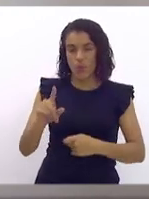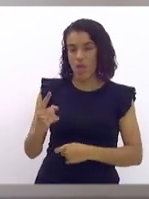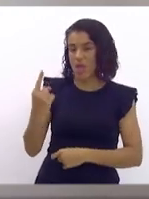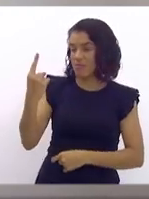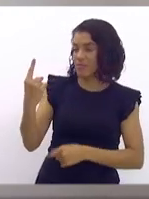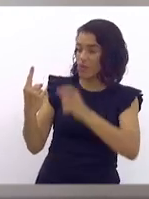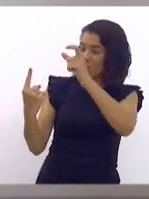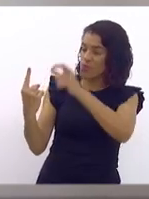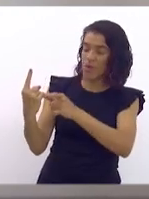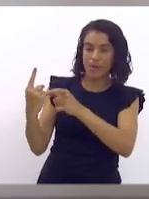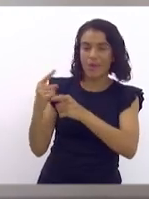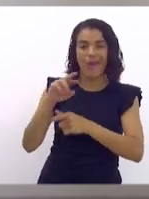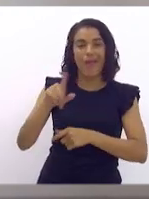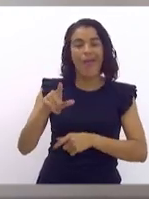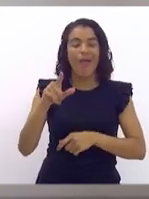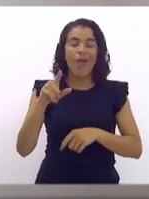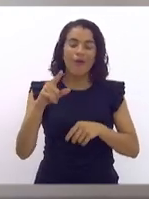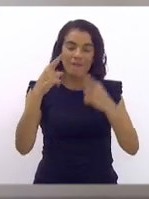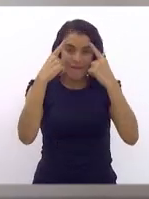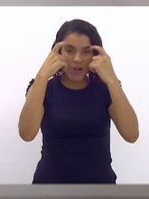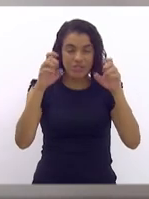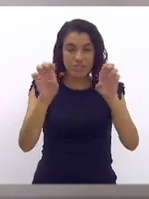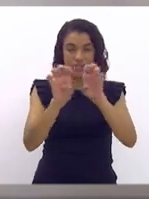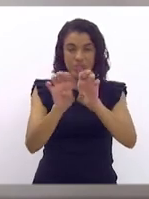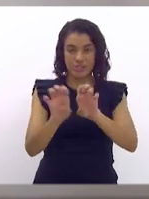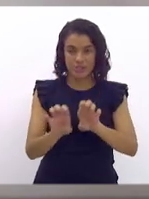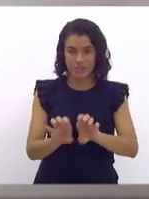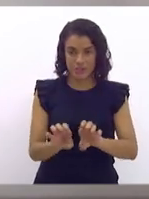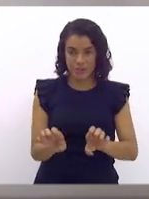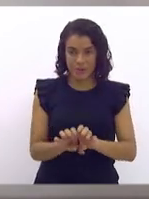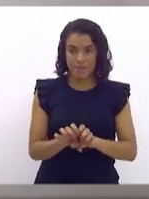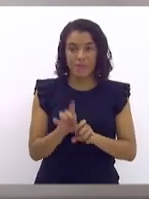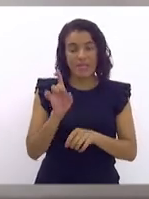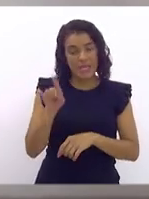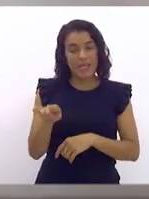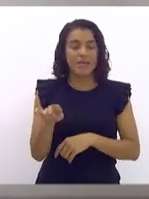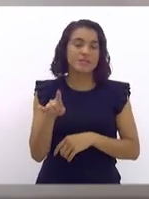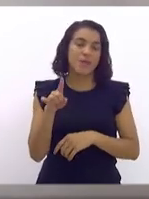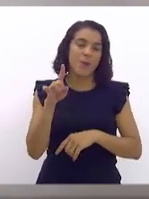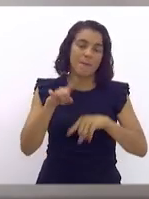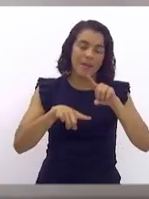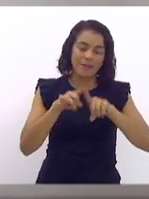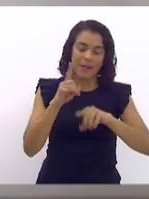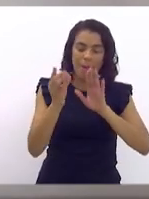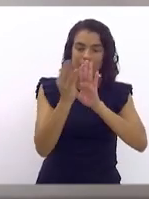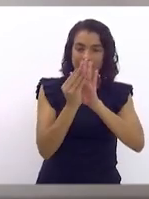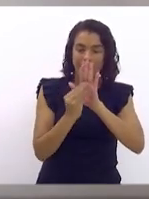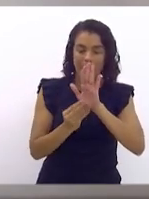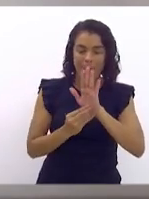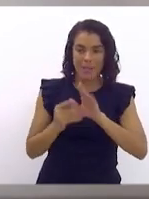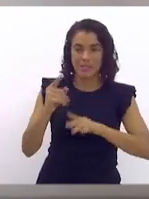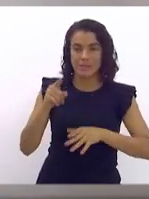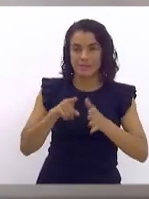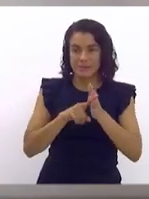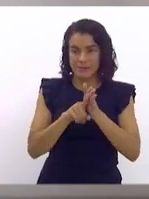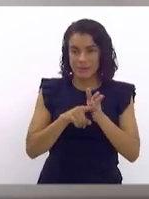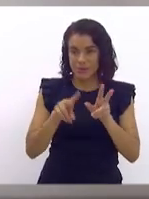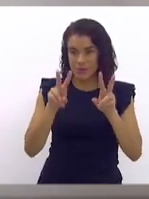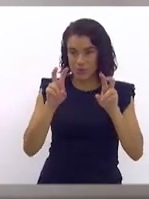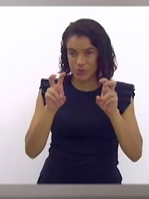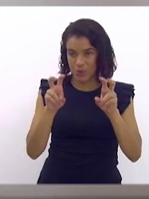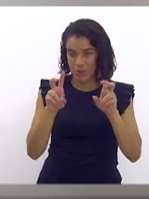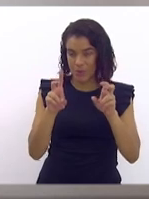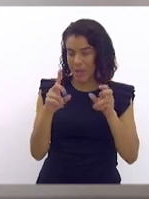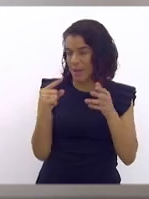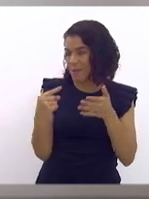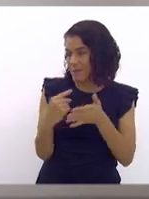que ela é estrutural. E é esse o objeto de pesquisa, né, que a gente tem lá no observatório. Com relação à